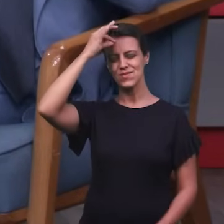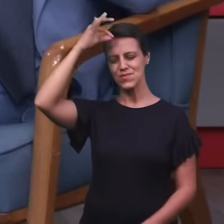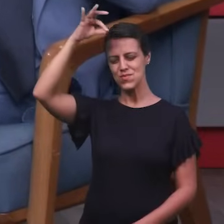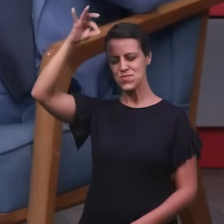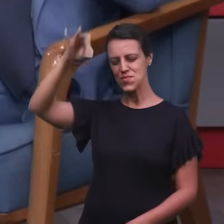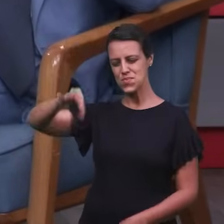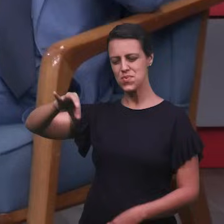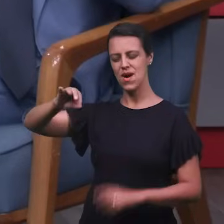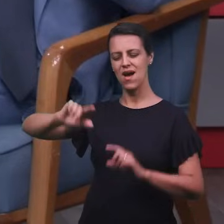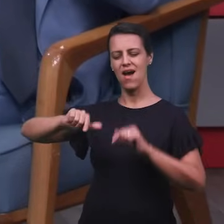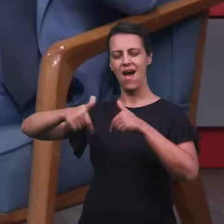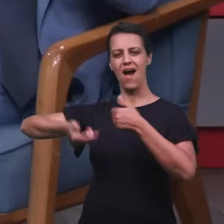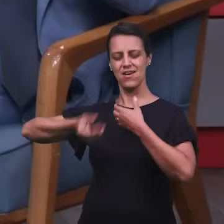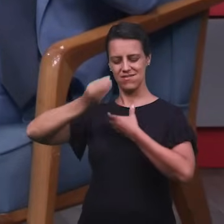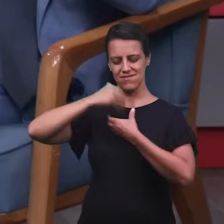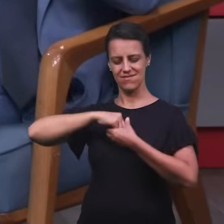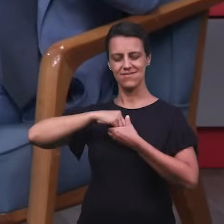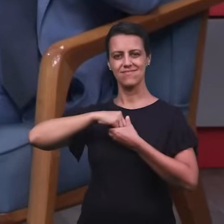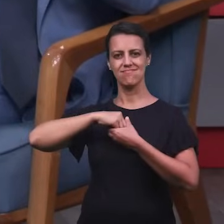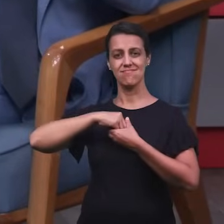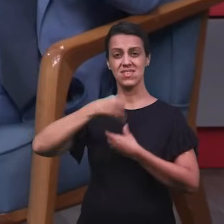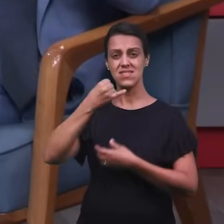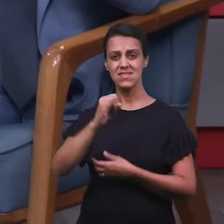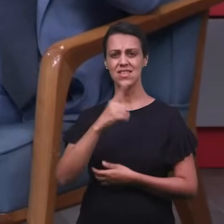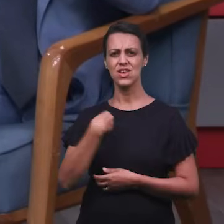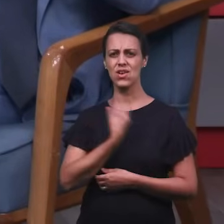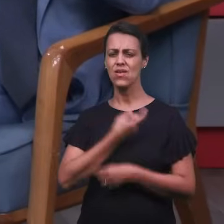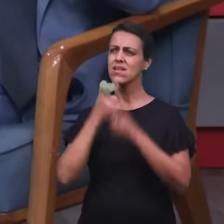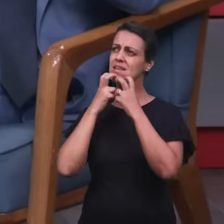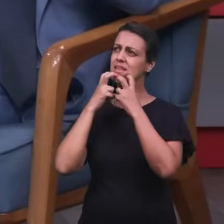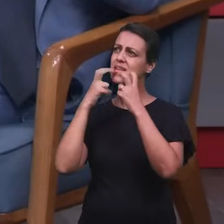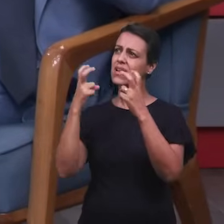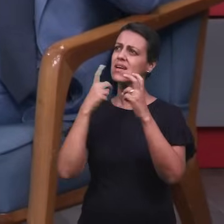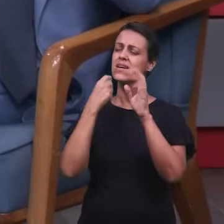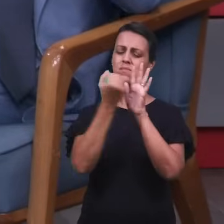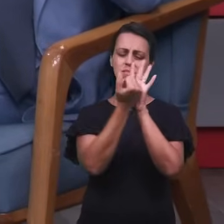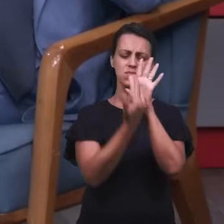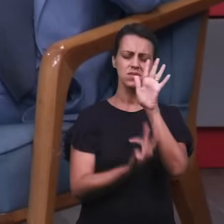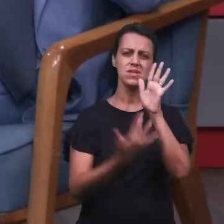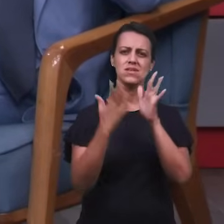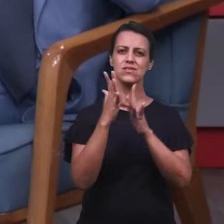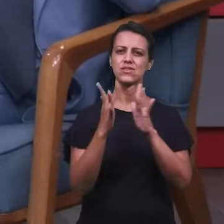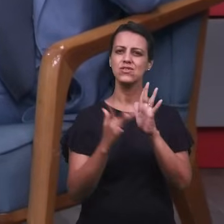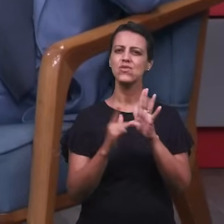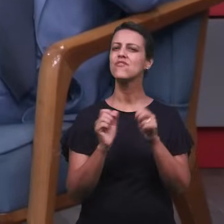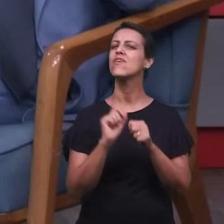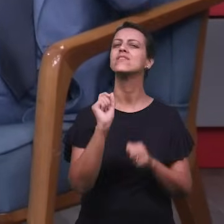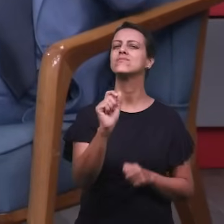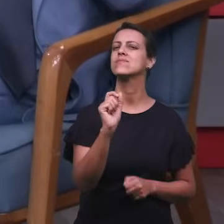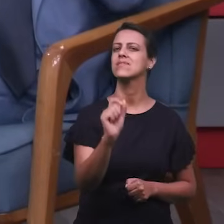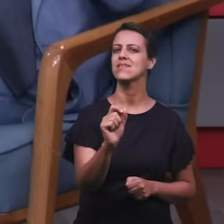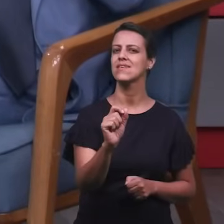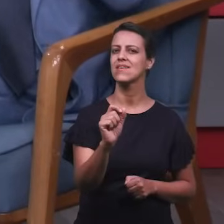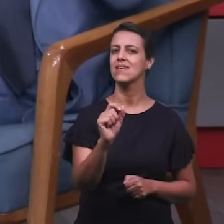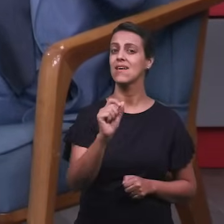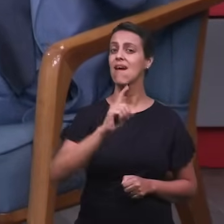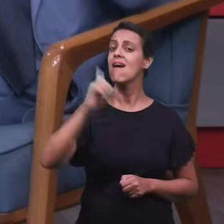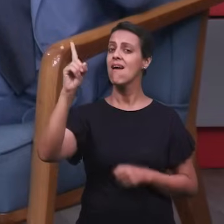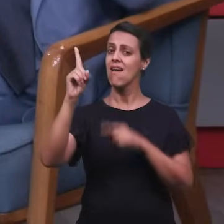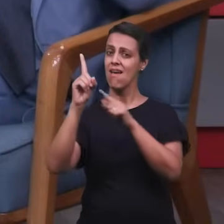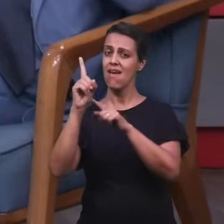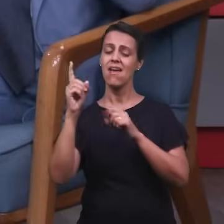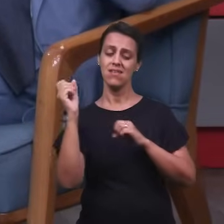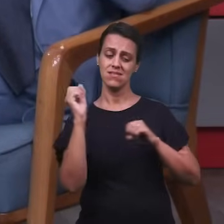aí? Quando nós clamamos pelo sangue de Jesus, o que nós estamos fazendo? Nós estamos fazendo aquilo que ele